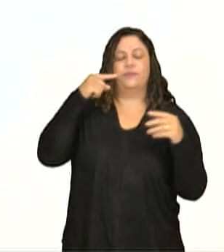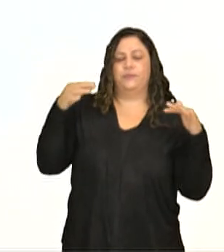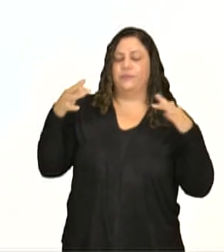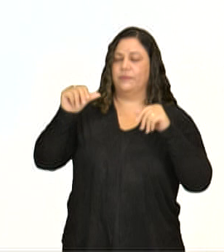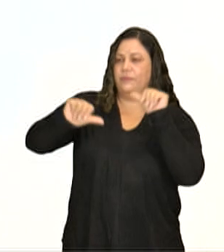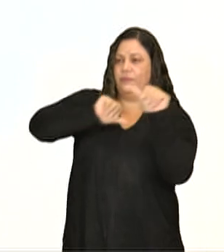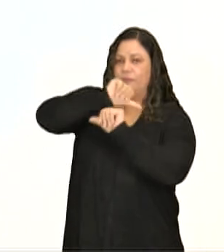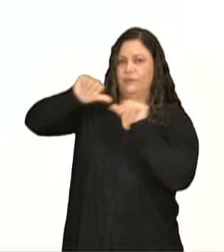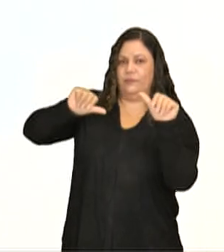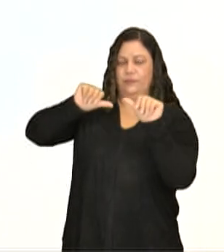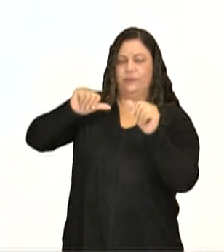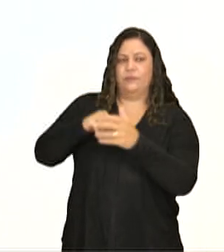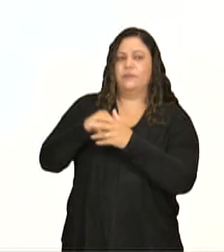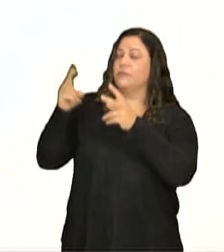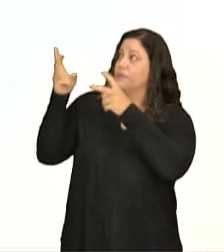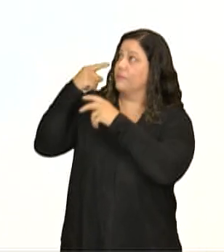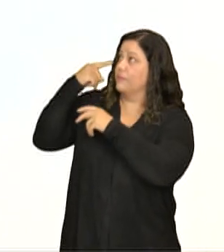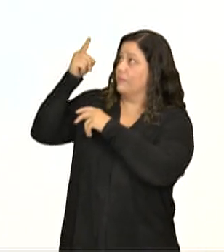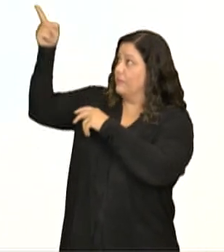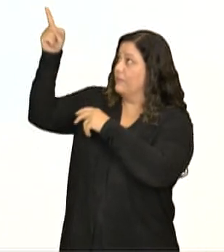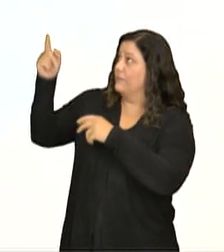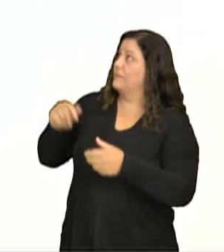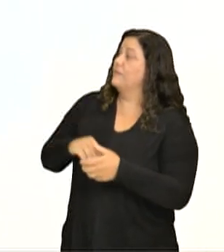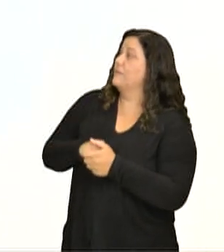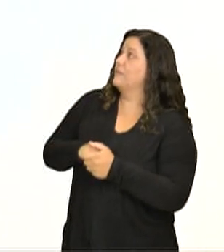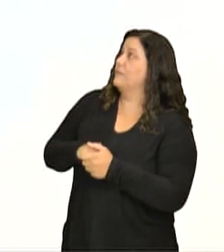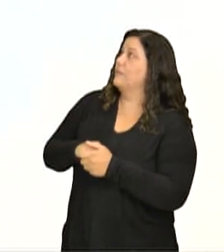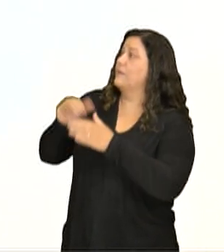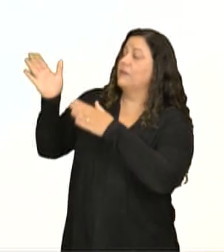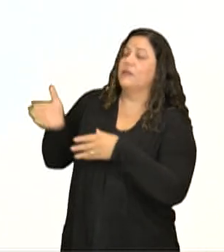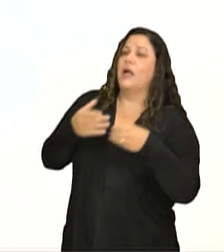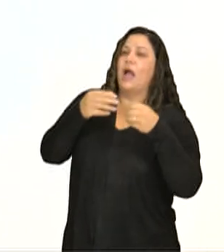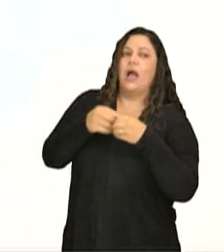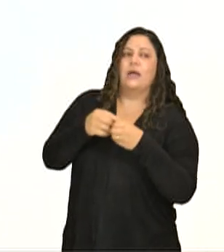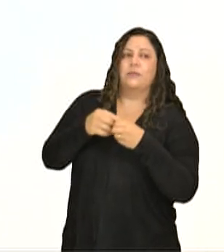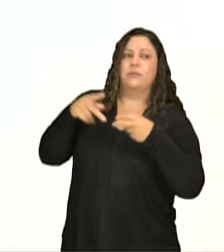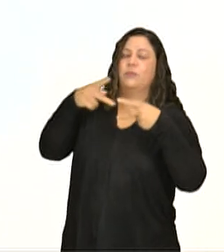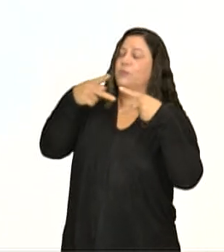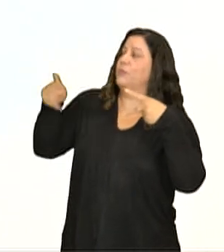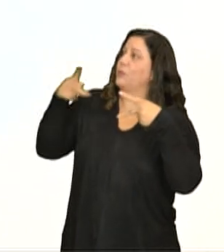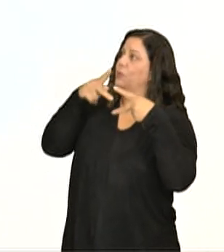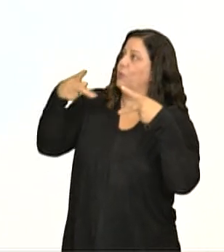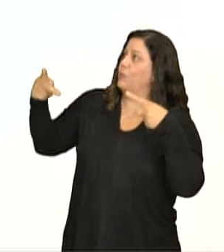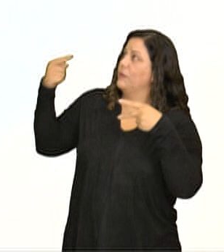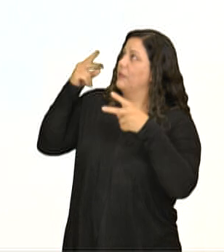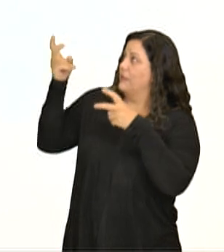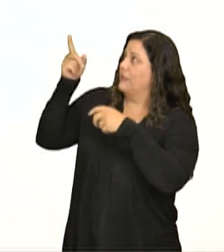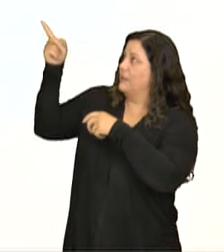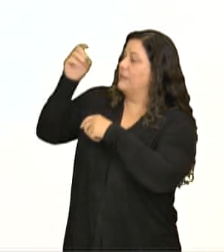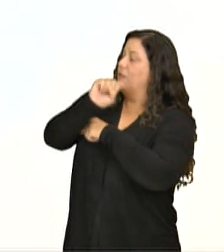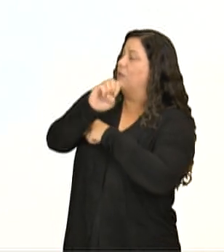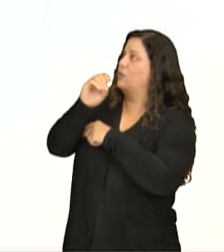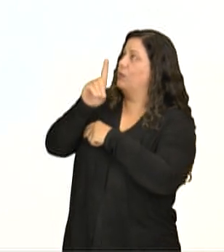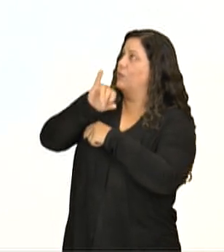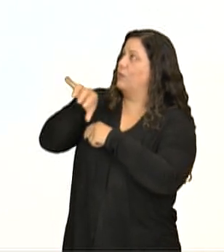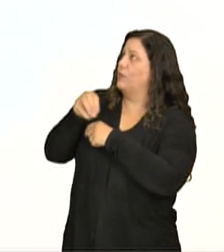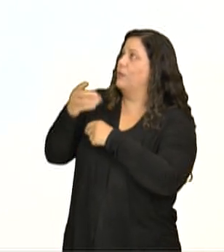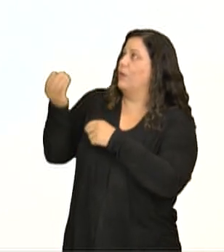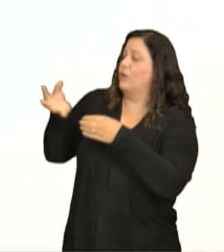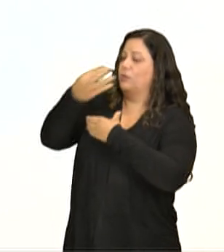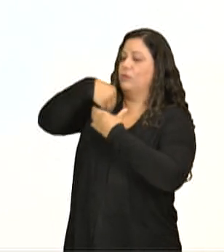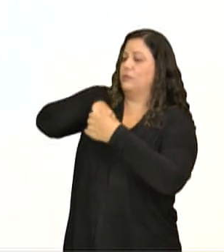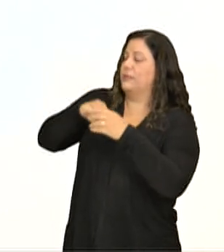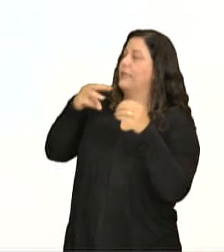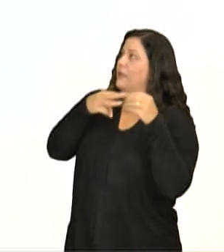ADP. A proteína carreadora mais o ATP, aqui a gente tem o sódio se ligando, né, na parte ali interna